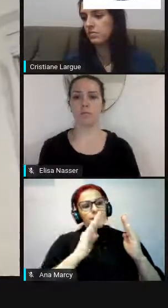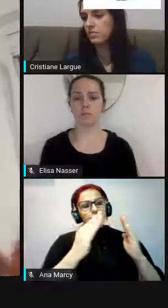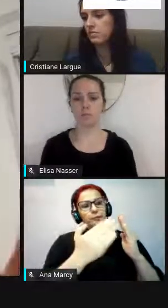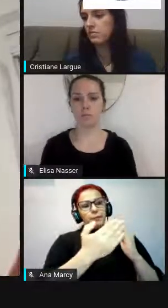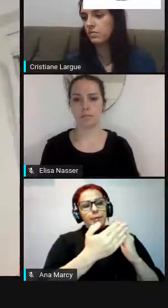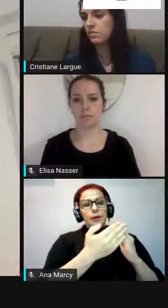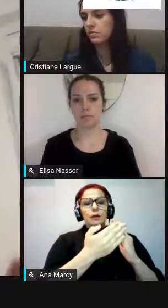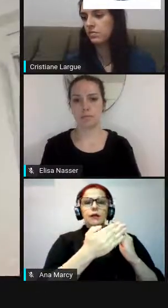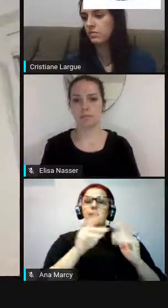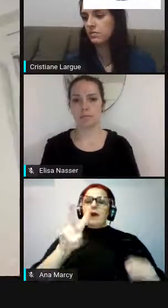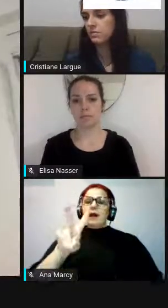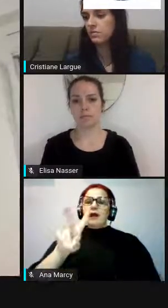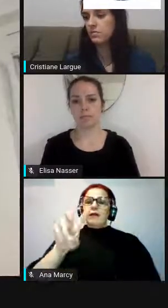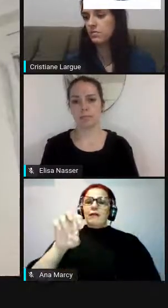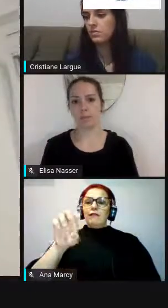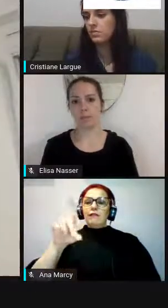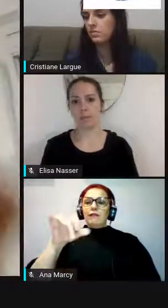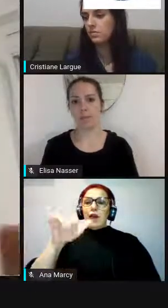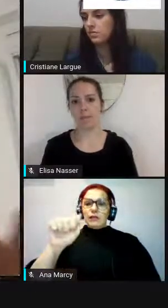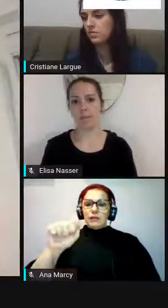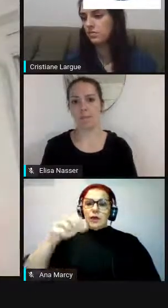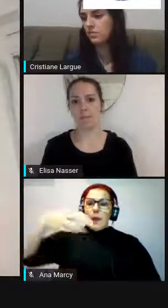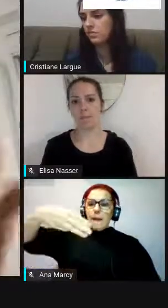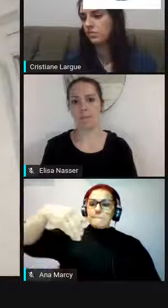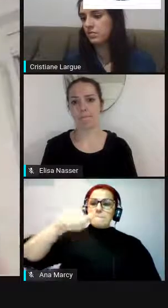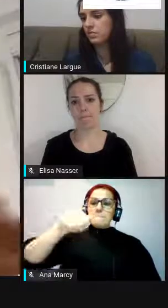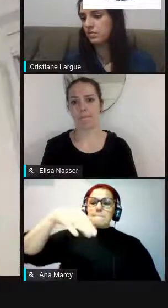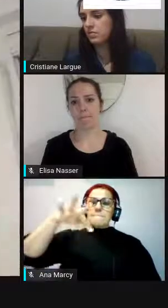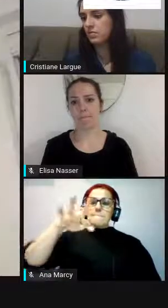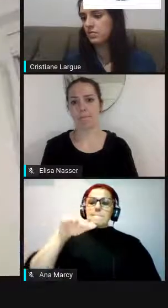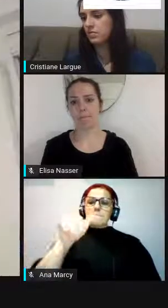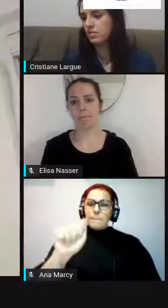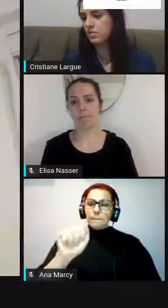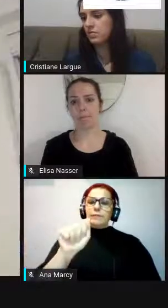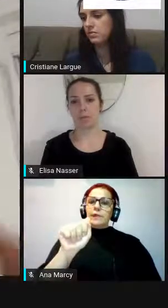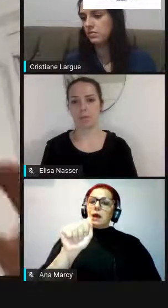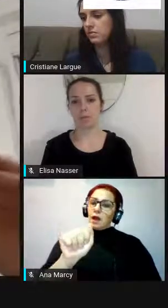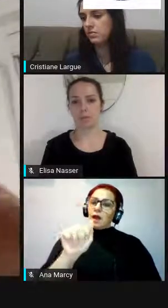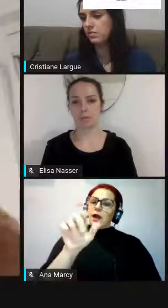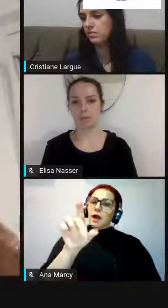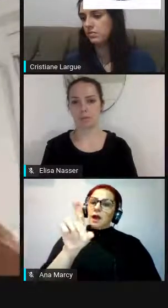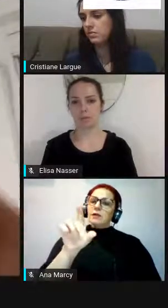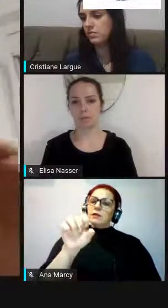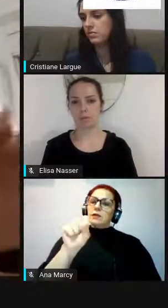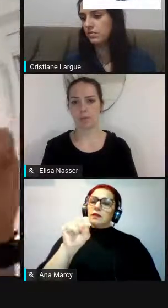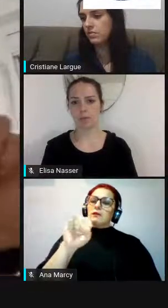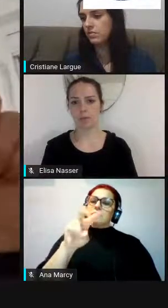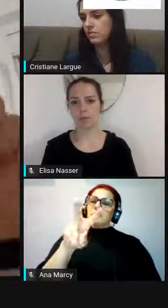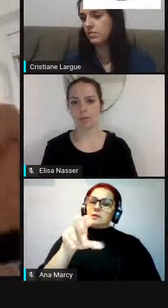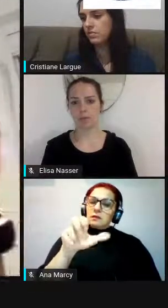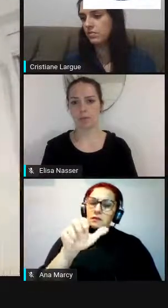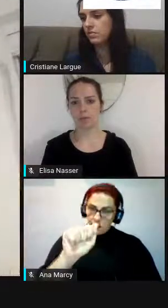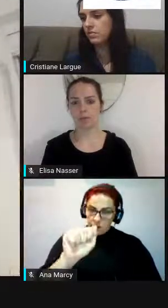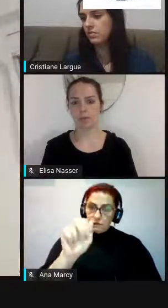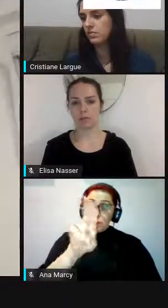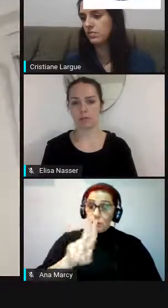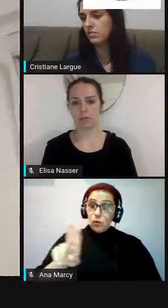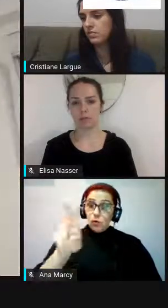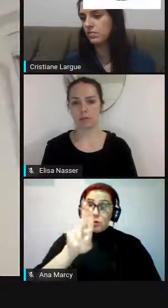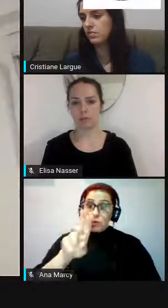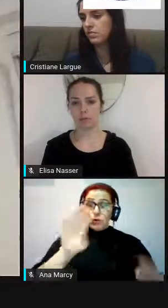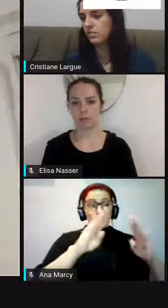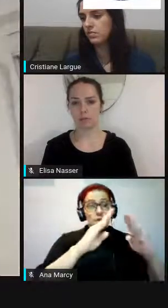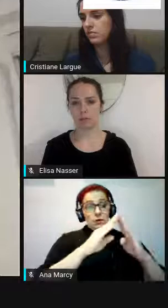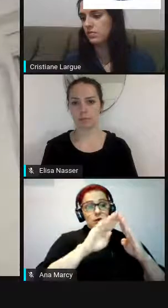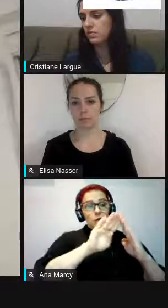manta que se chama a manta adesiva que é tipo manta asfáltica que pessoal usa pra tampar goteira a gente utiliza essas mantas e velha